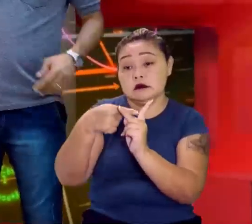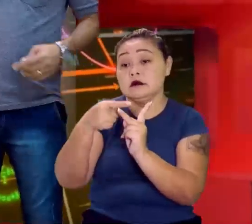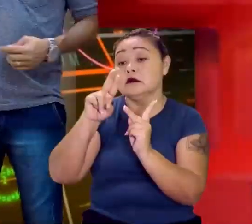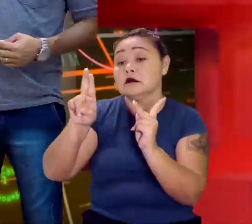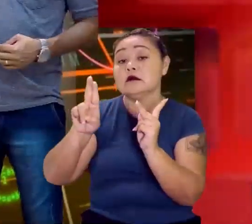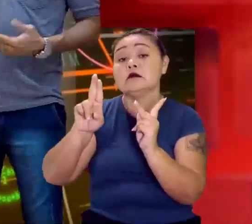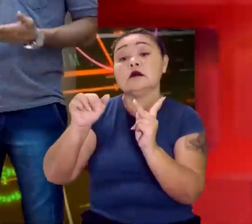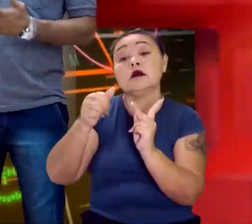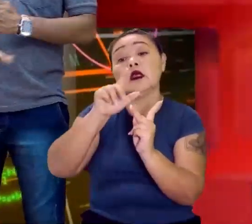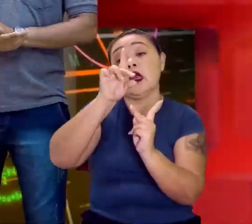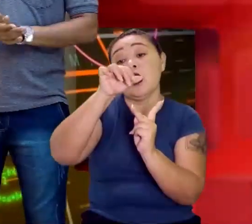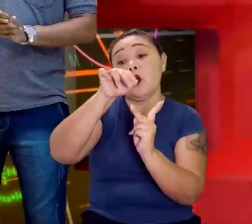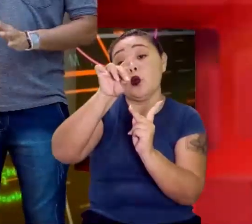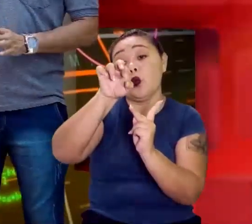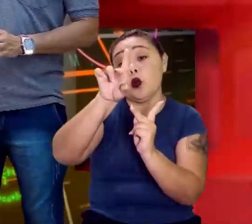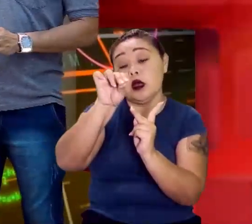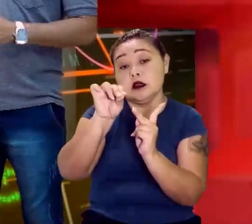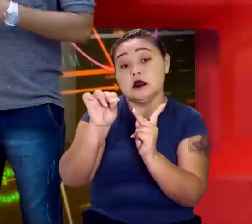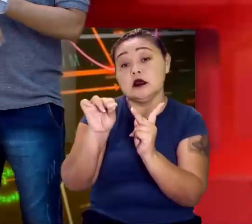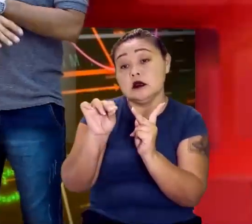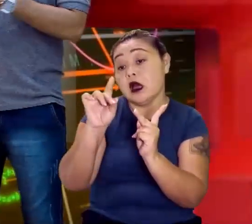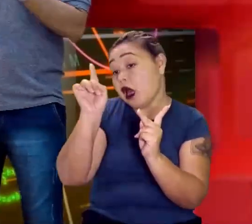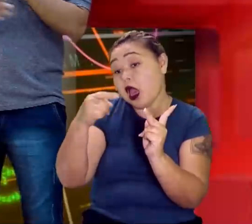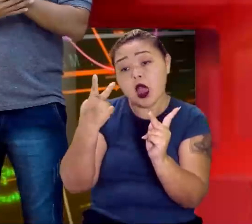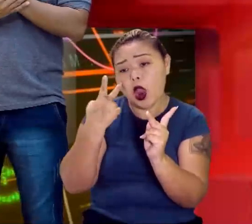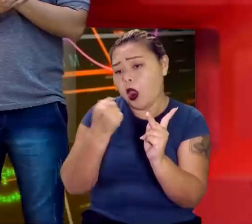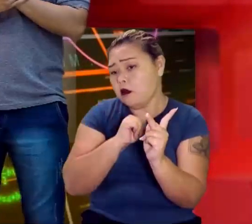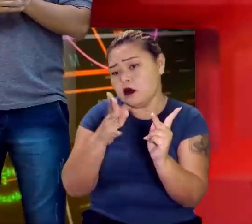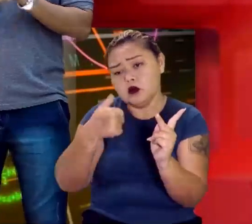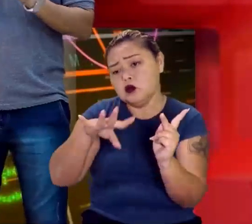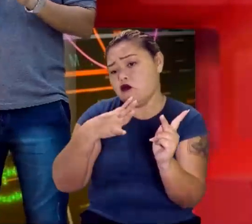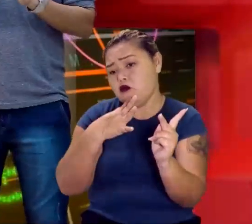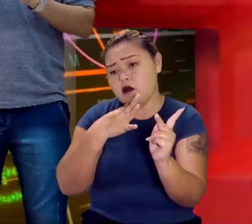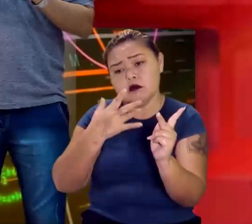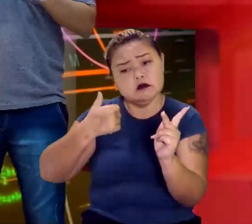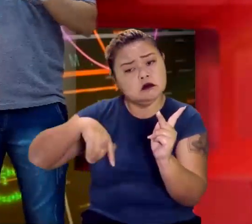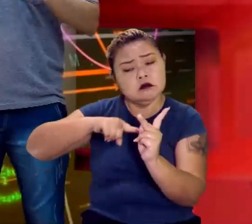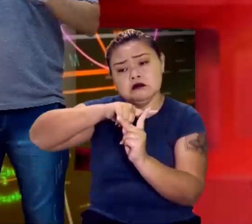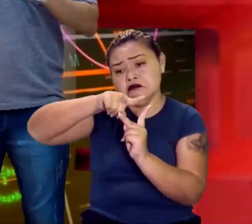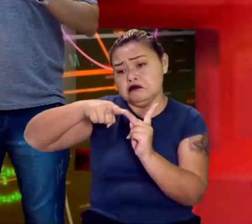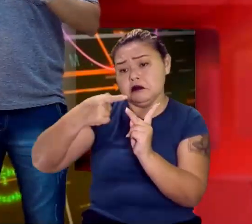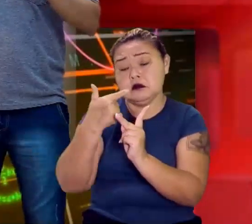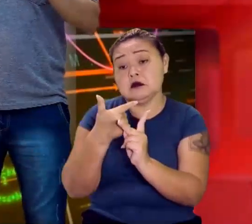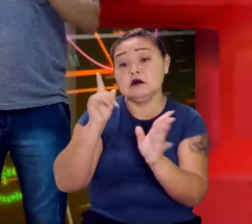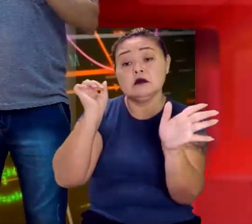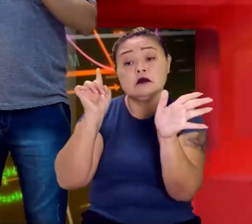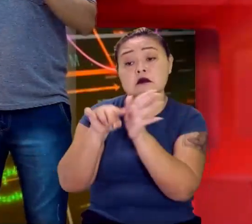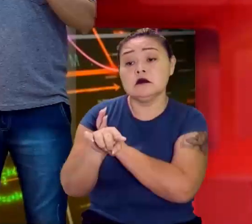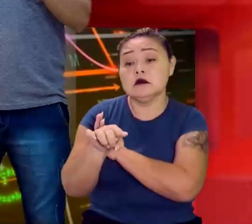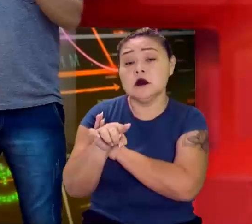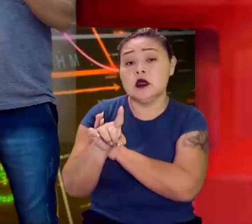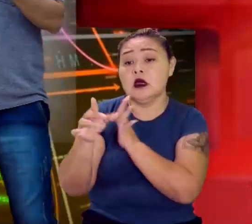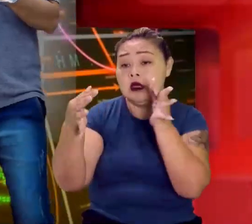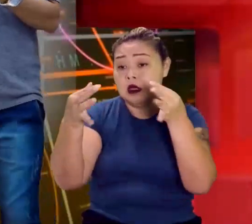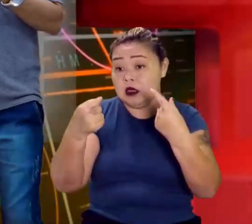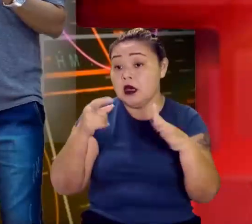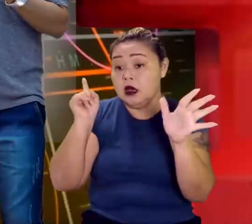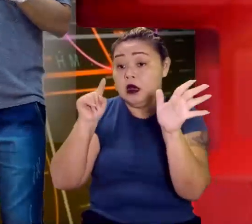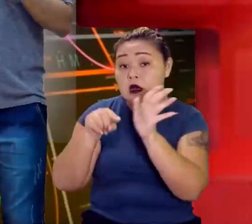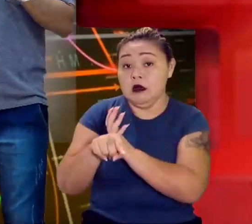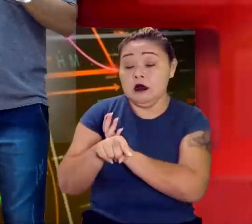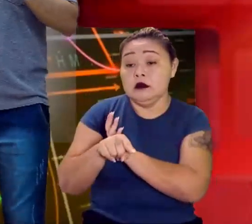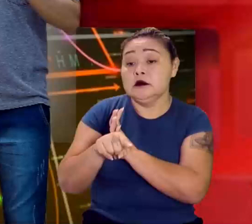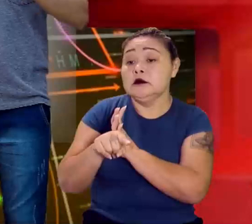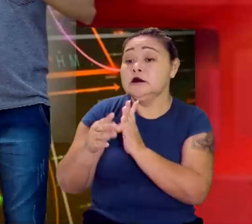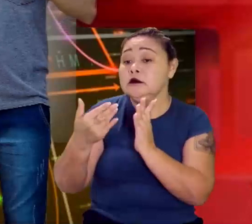lê raiz quadrada. Que é o convencional, né? Todo mundo quando fala de raiz... Tradicional. Se nós perguntássemos, né? Aí vem um detalhe da pergunta.